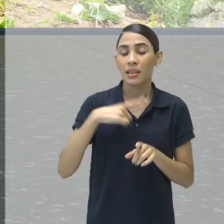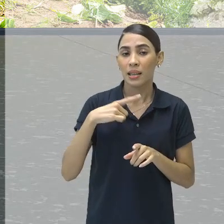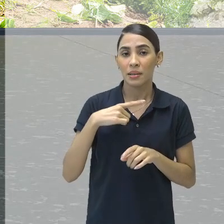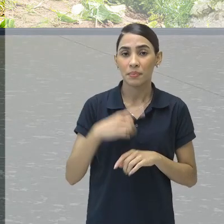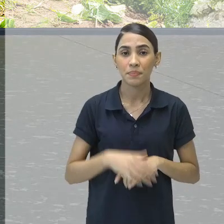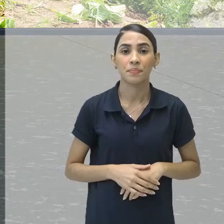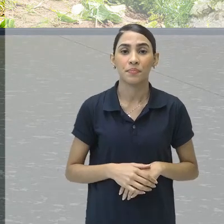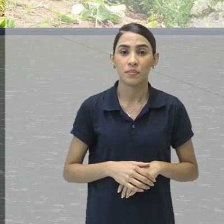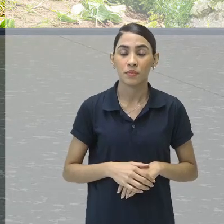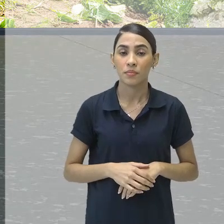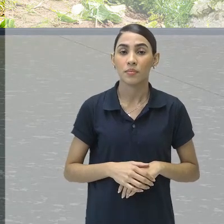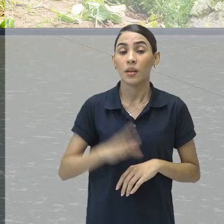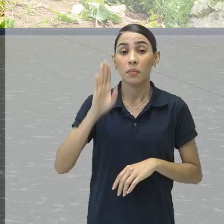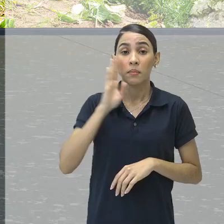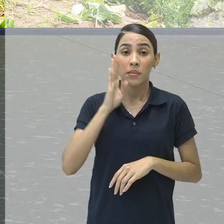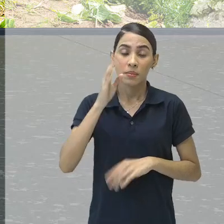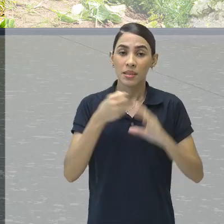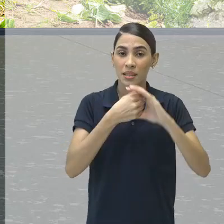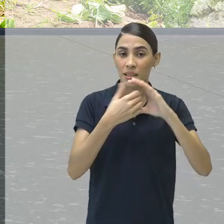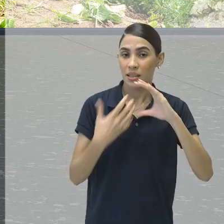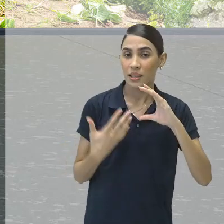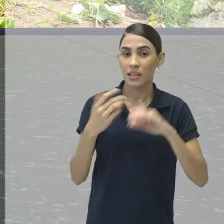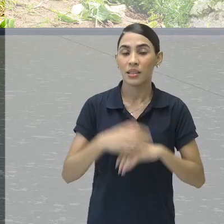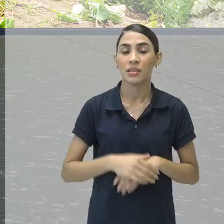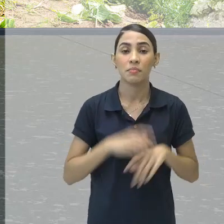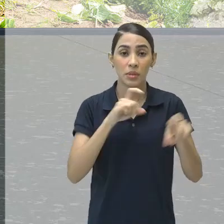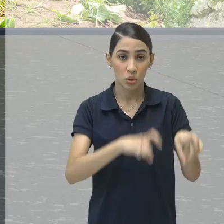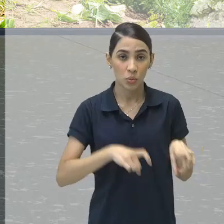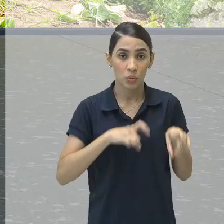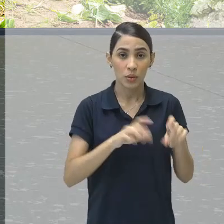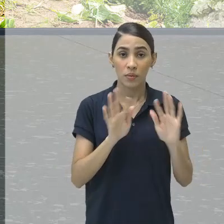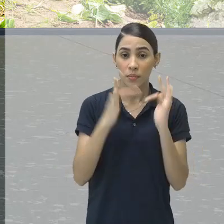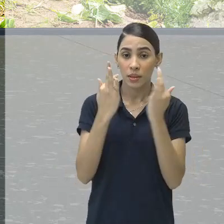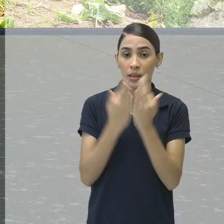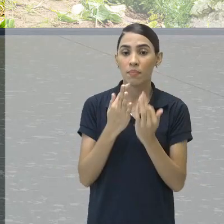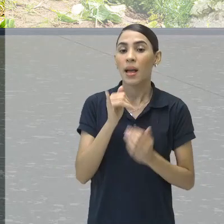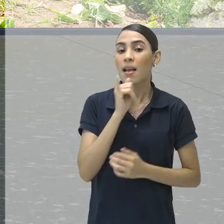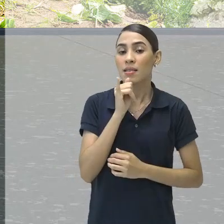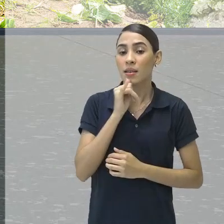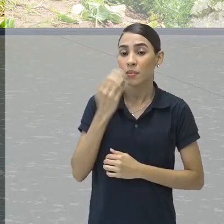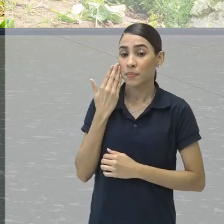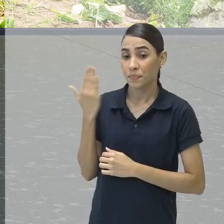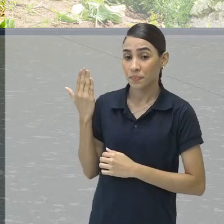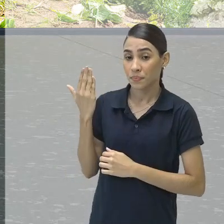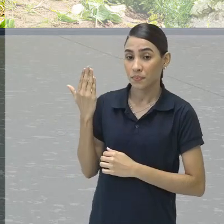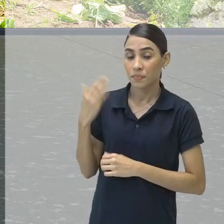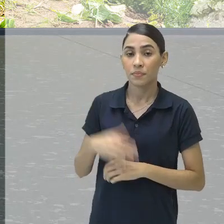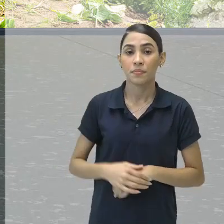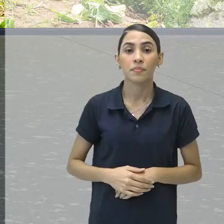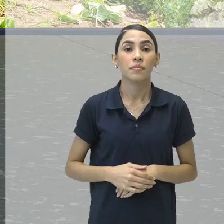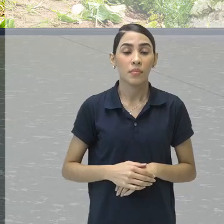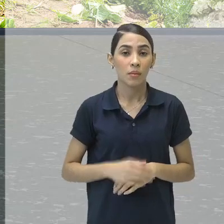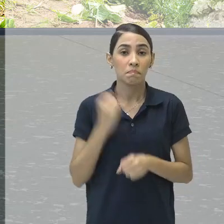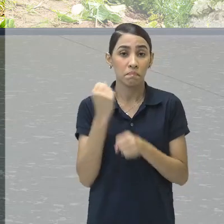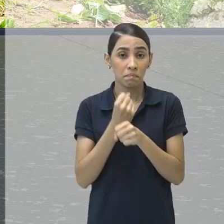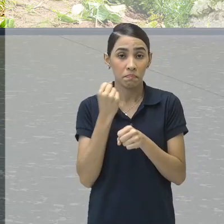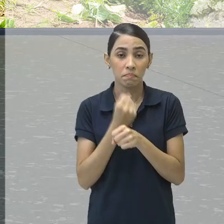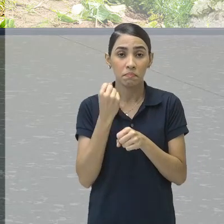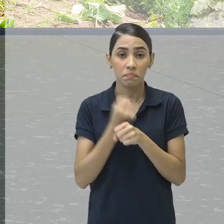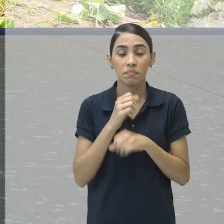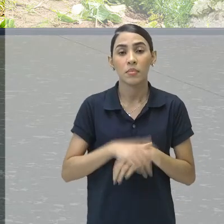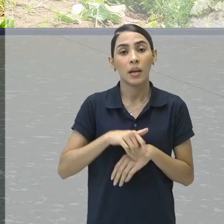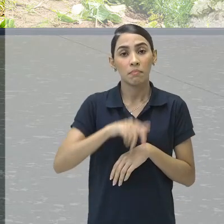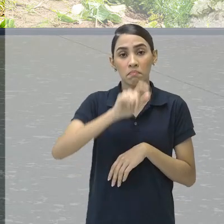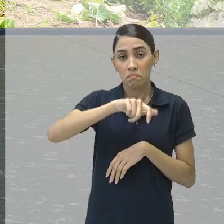vocês também as principais características dessa agricultura familiar. Acompanhem comigo. Bem, a mão de obra é basicamente